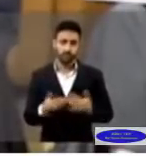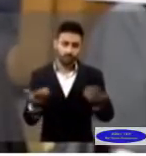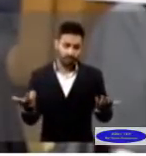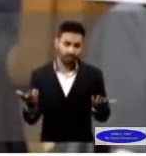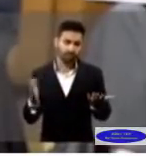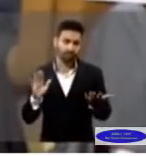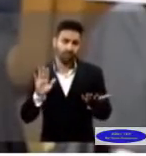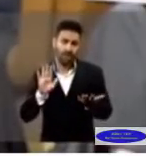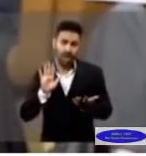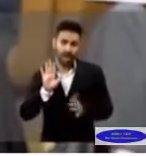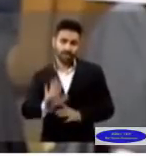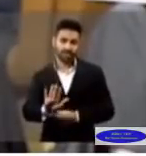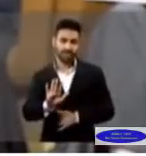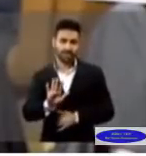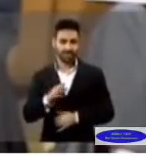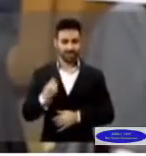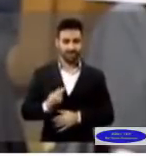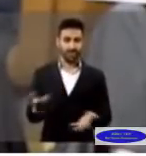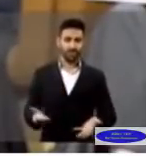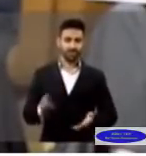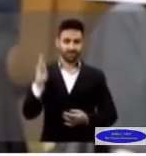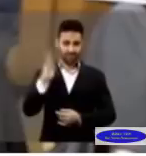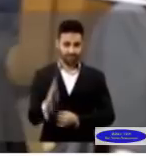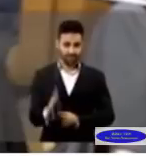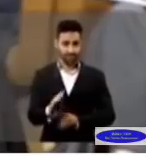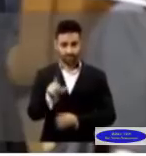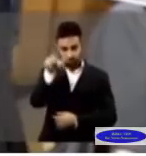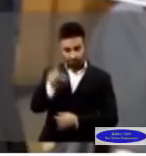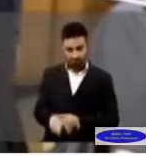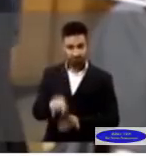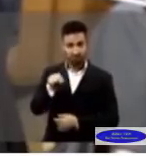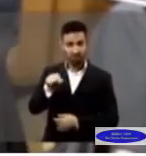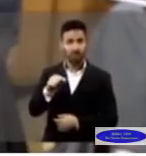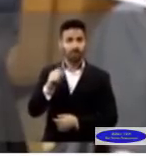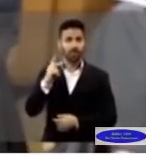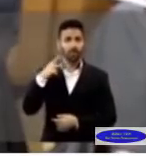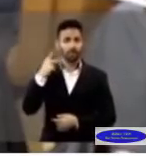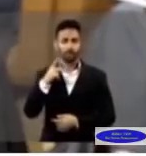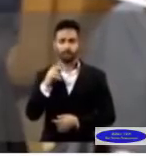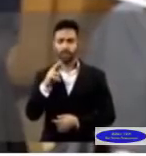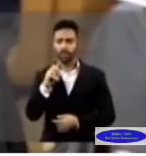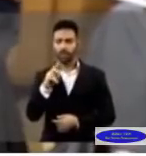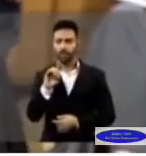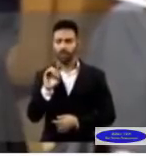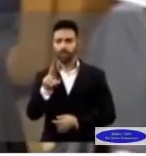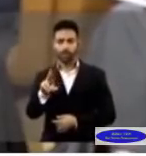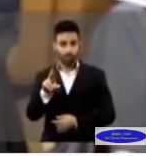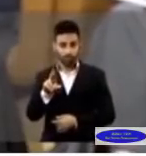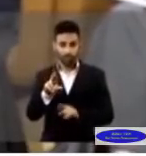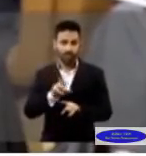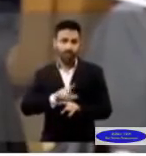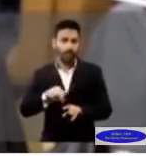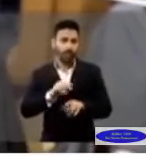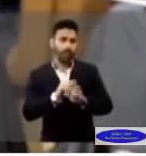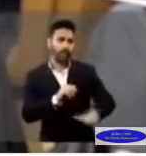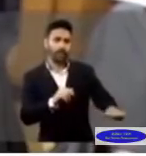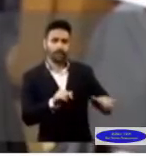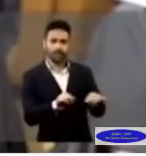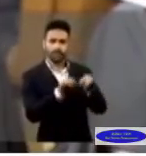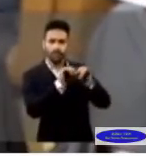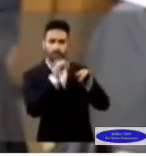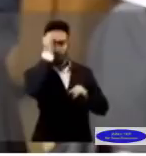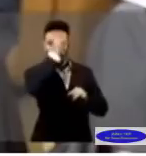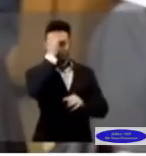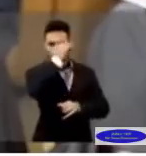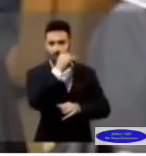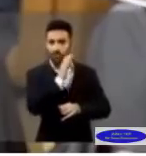pudor, sem constrangimento, como se fosse a ordem natural das coisas, na expectativa de que Vossas Excelências